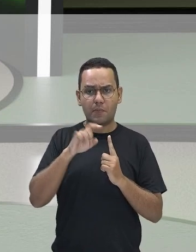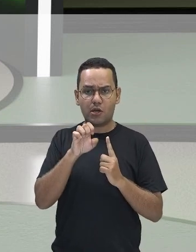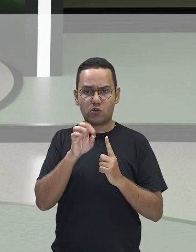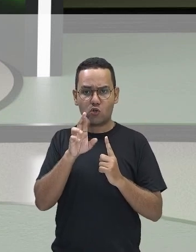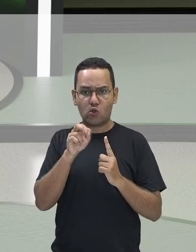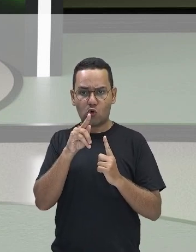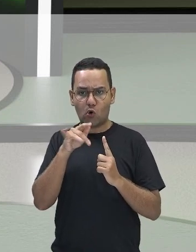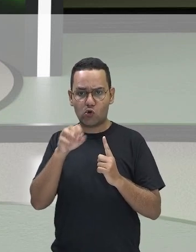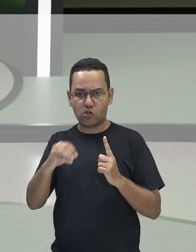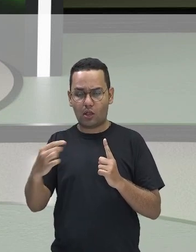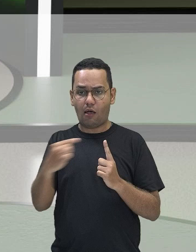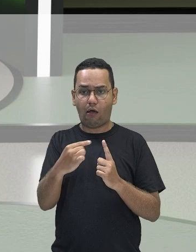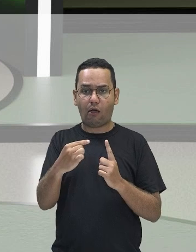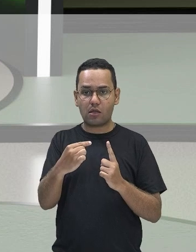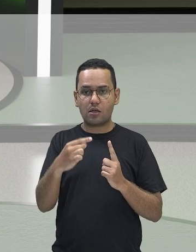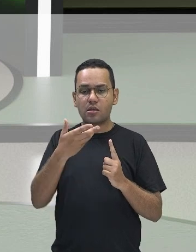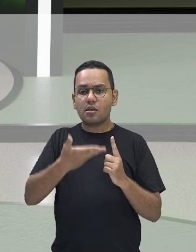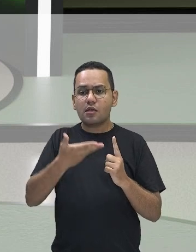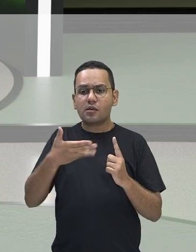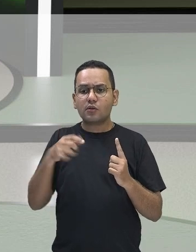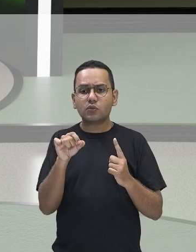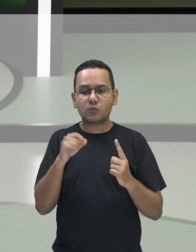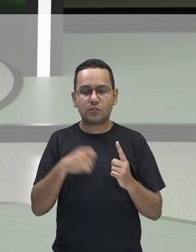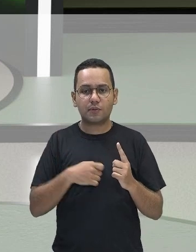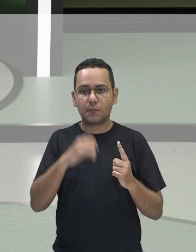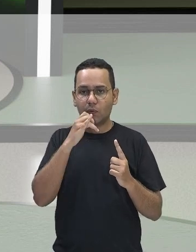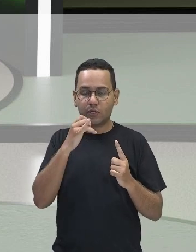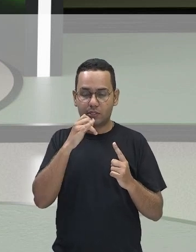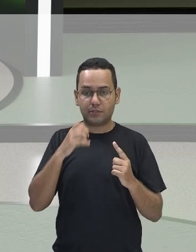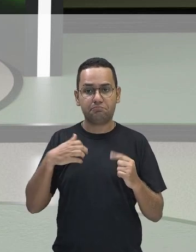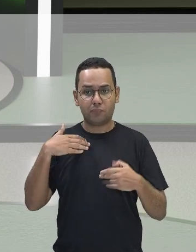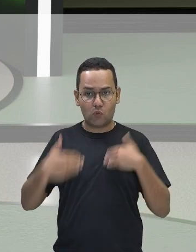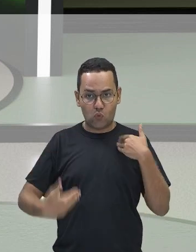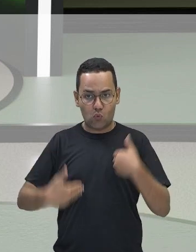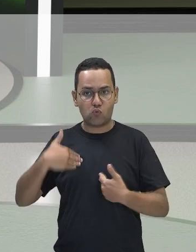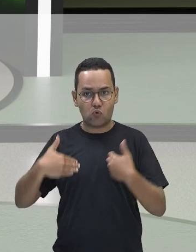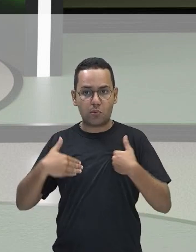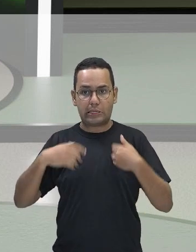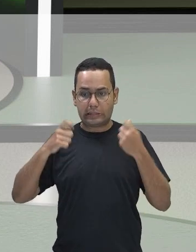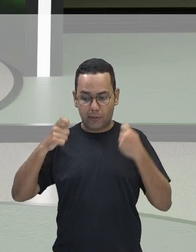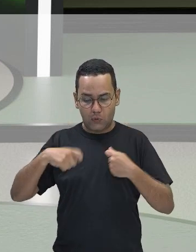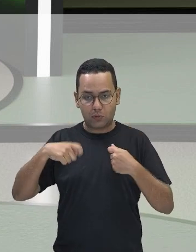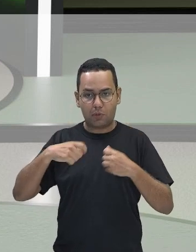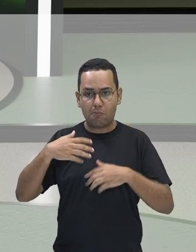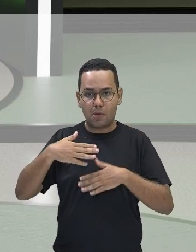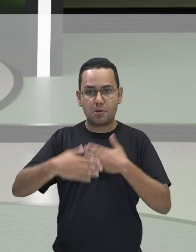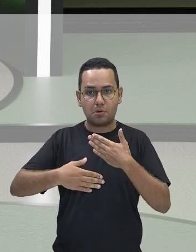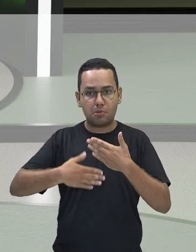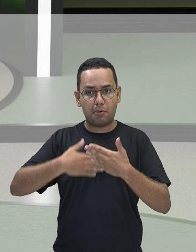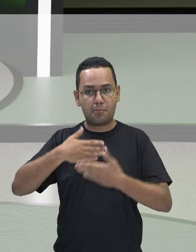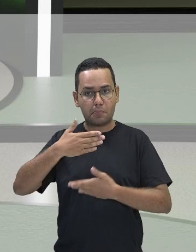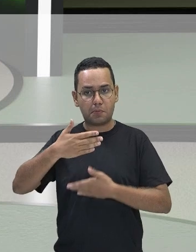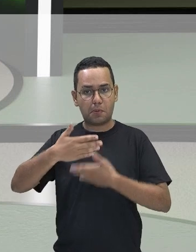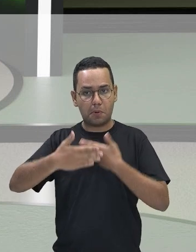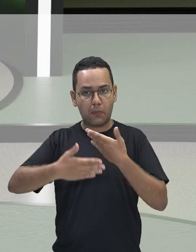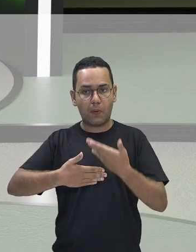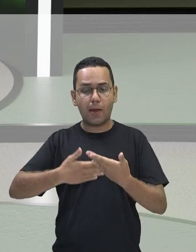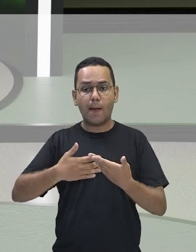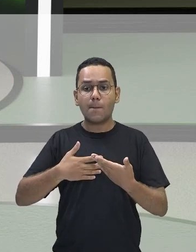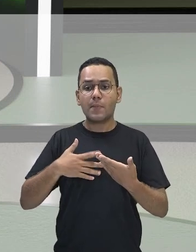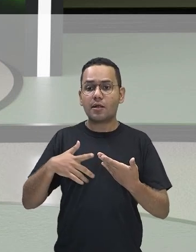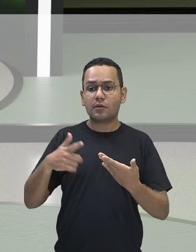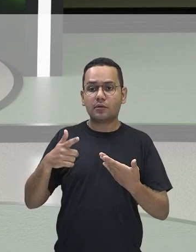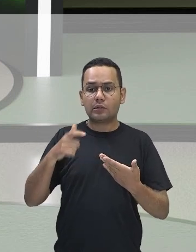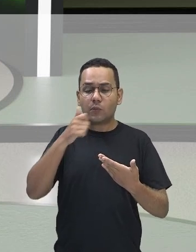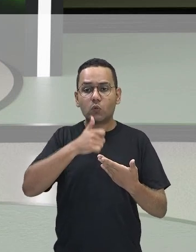o corpo da mulher amadureça, né, ali após a fase da infância, para que ele fique preparado para a mulher, por